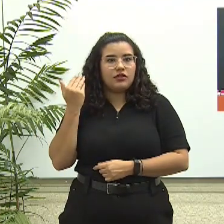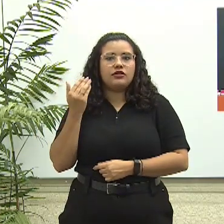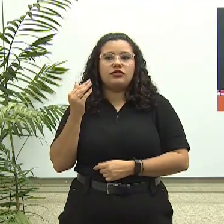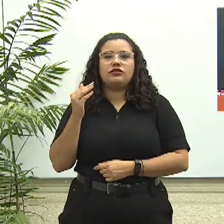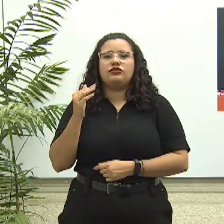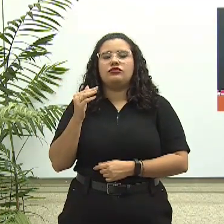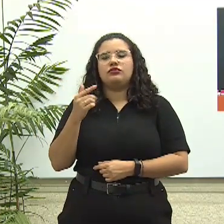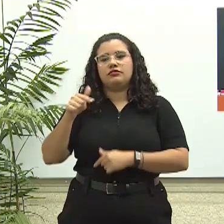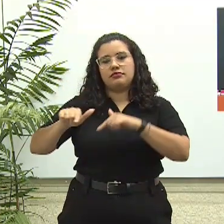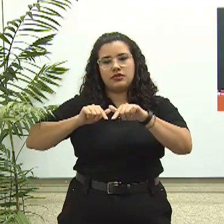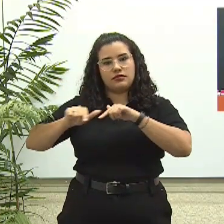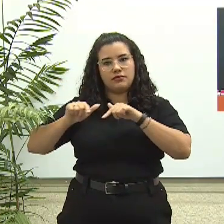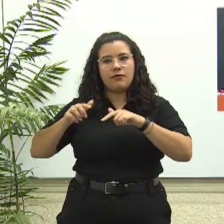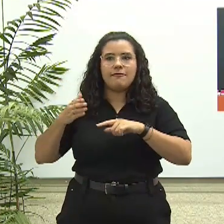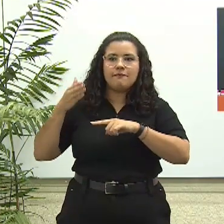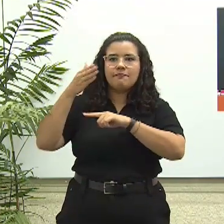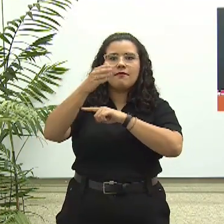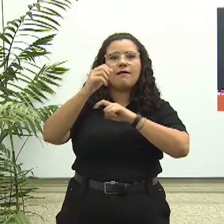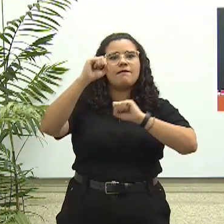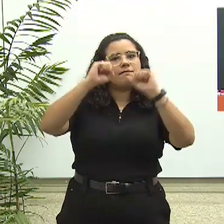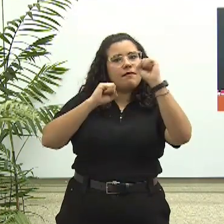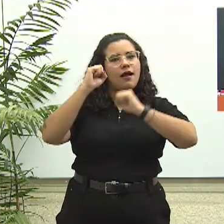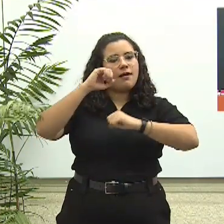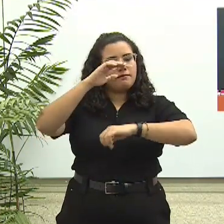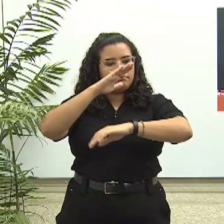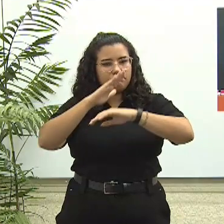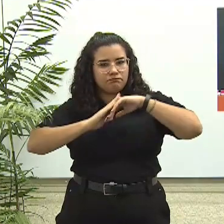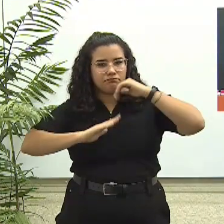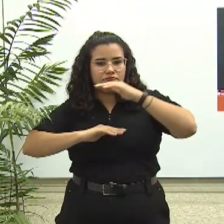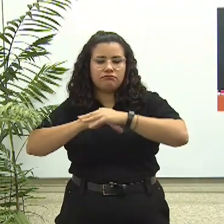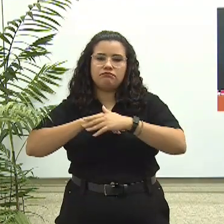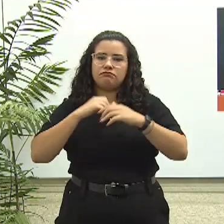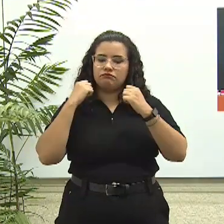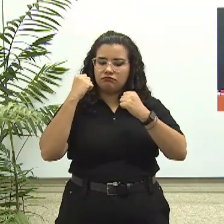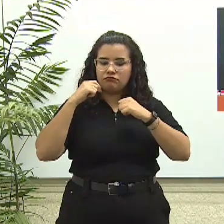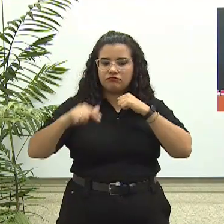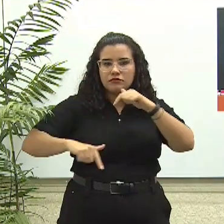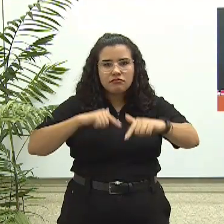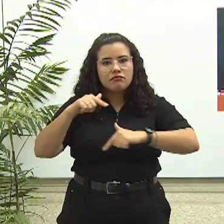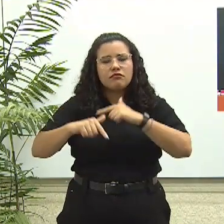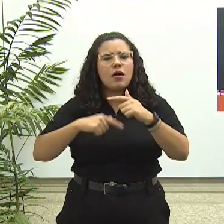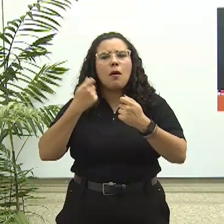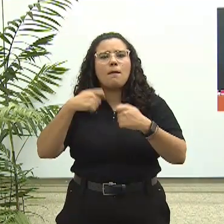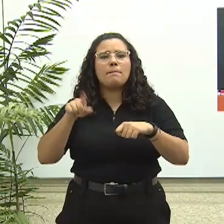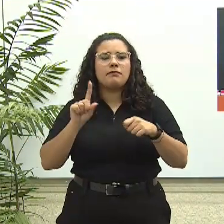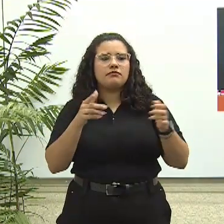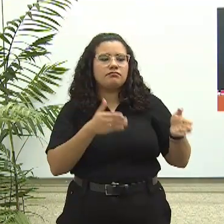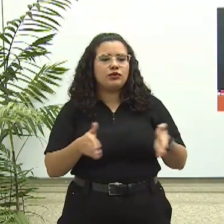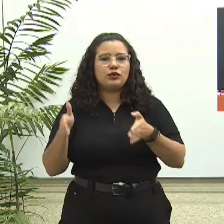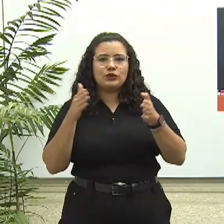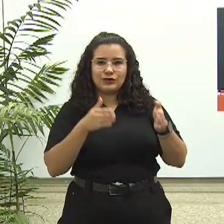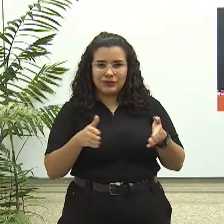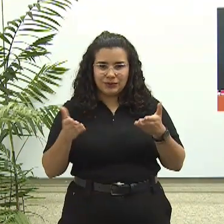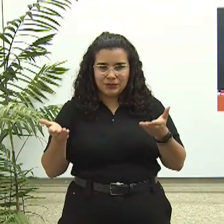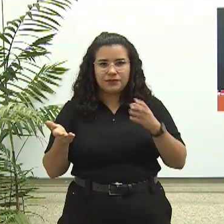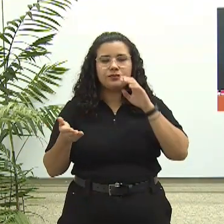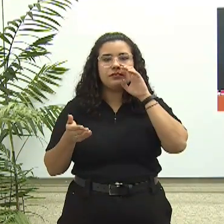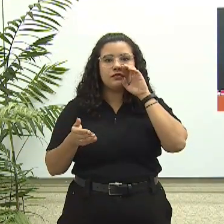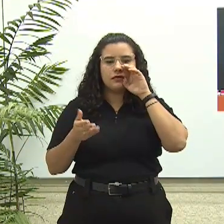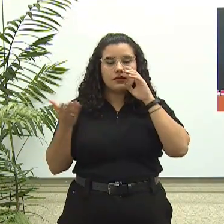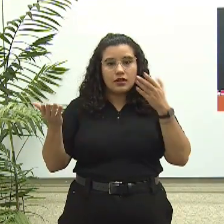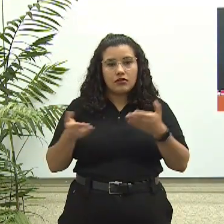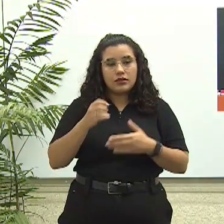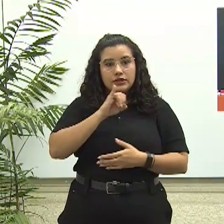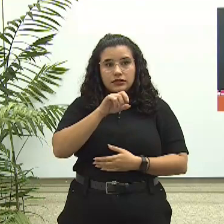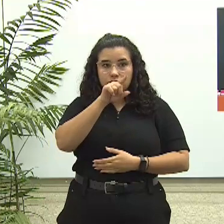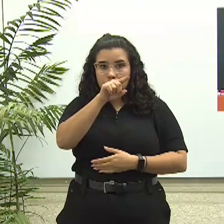Operário o trabalhador ia pra fábrica com a sua força de trabalho não precisava entrar com os meos de produção agora se você é um um